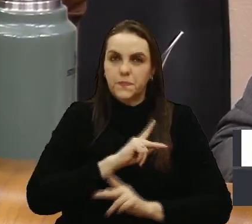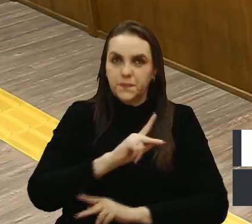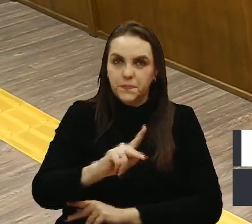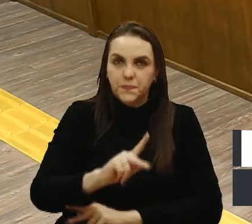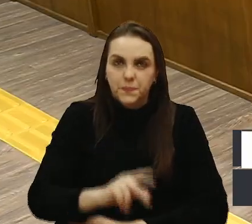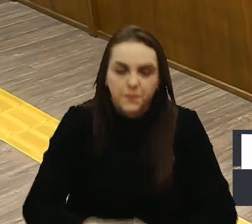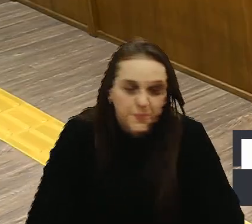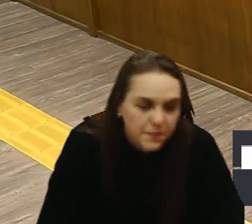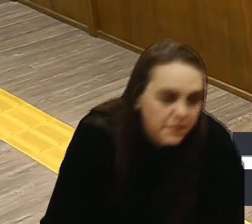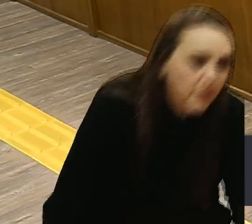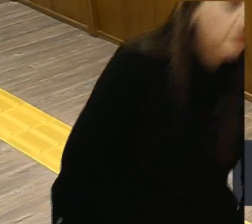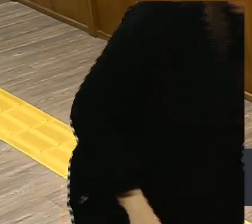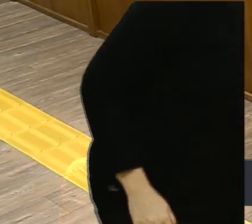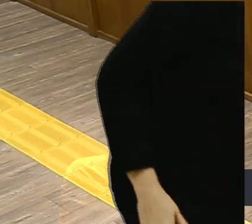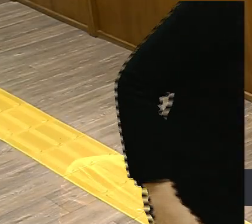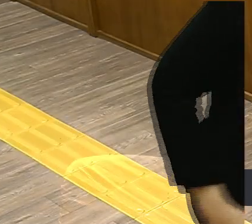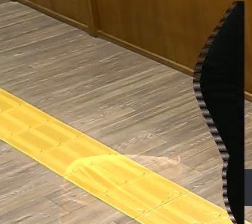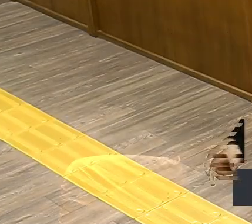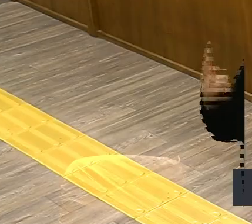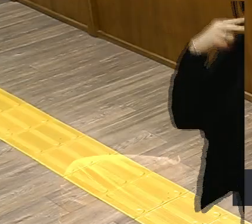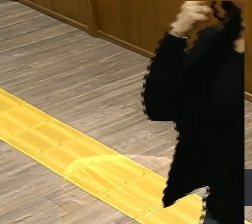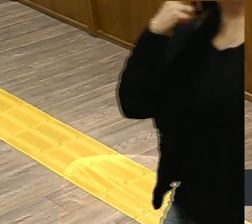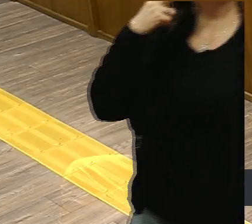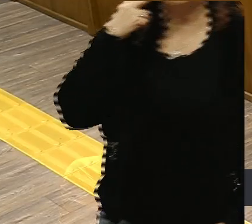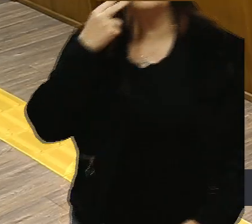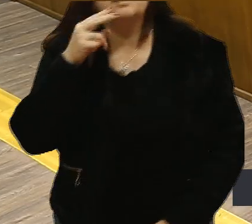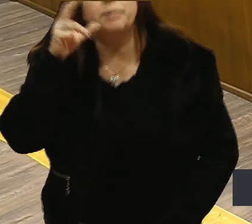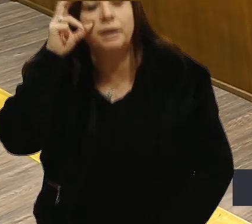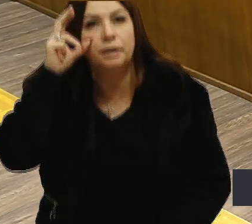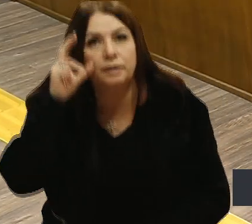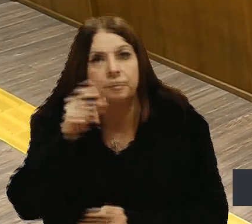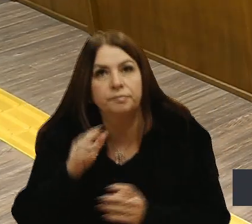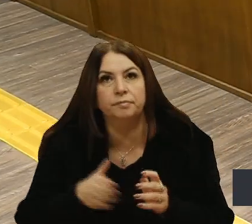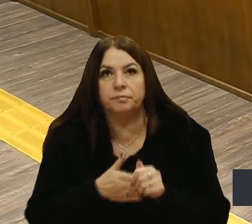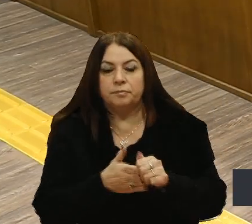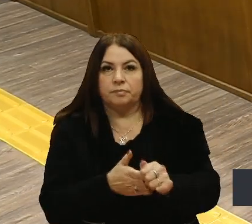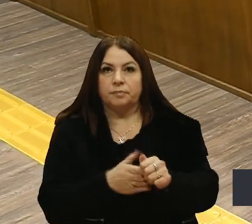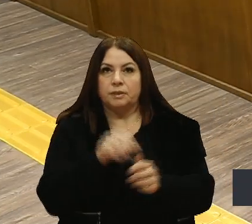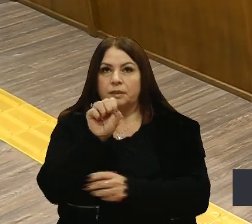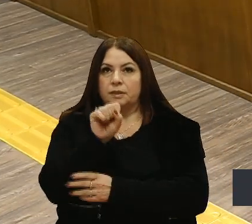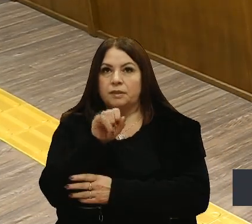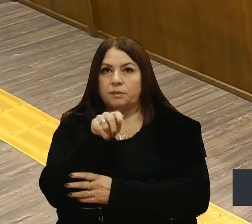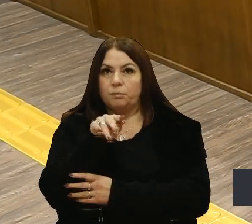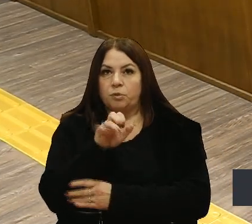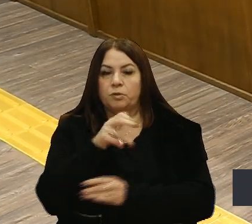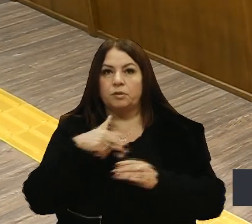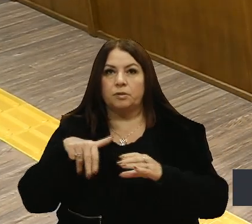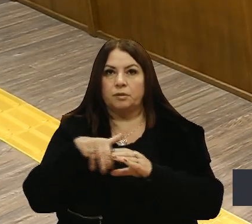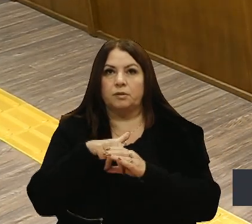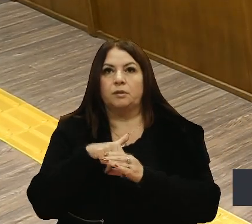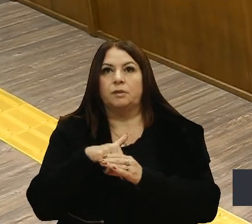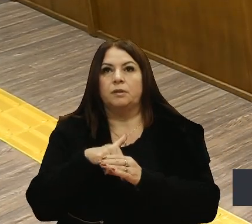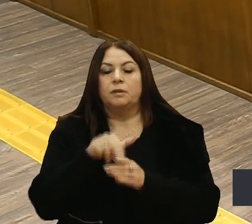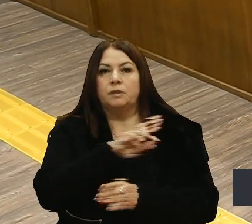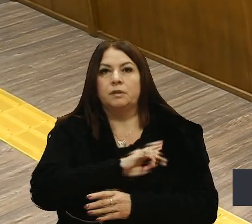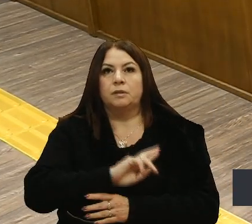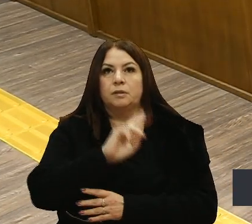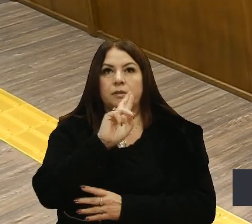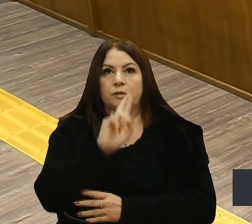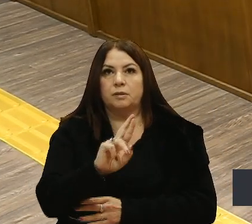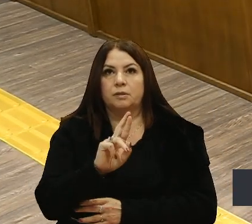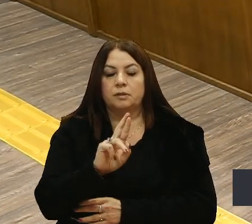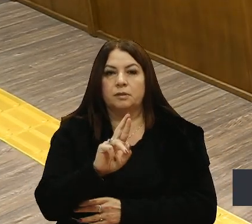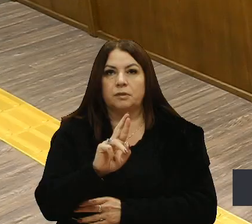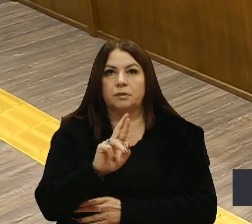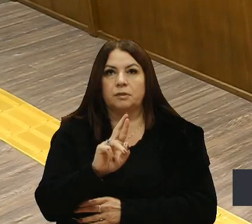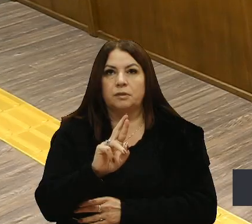Obrigado, secretário. Solicito a vereadora Sandra Boneto, que acompanha a senhora Simone Gleu, representante